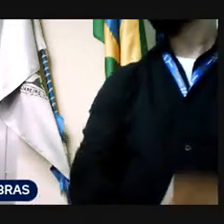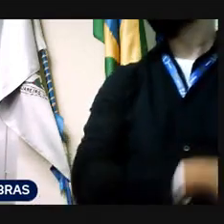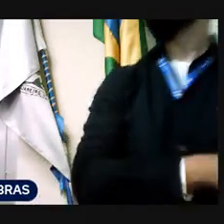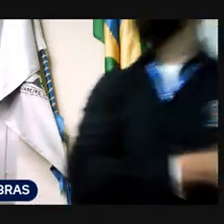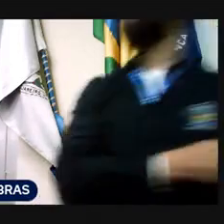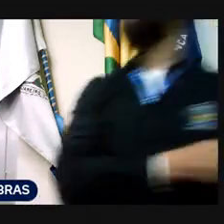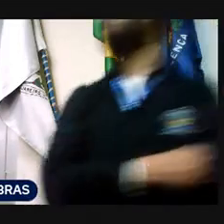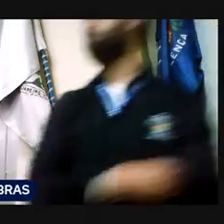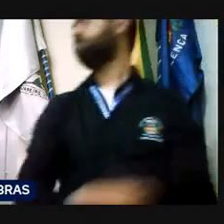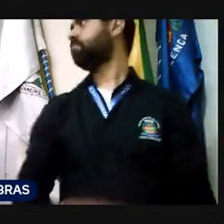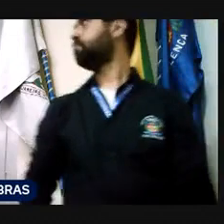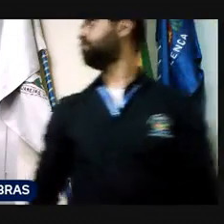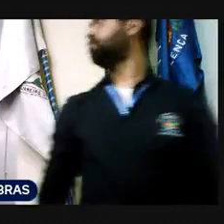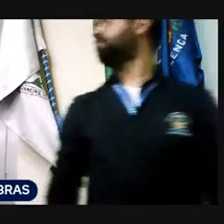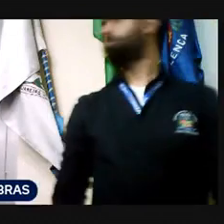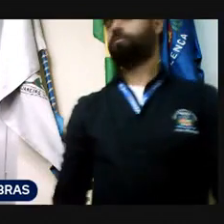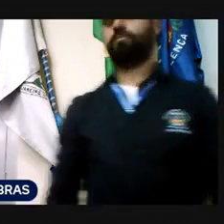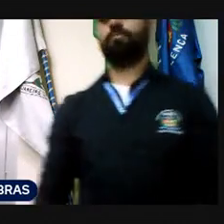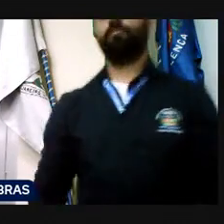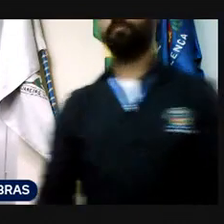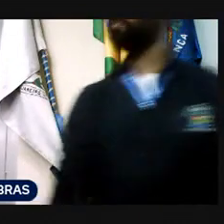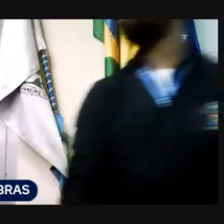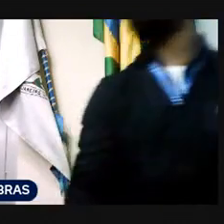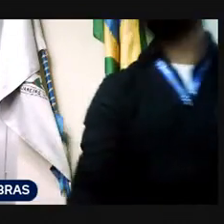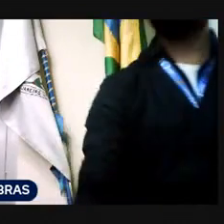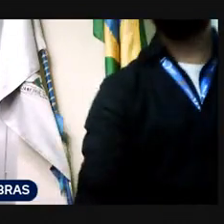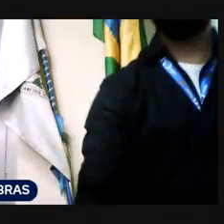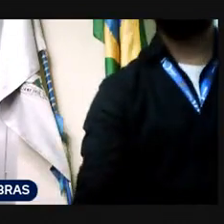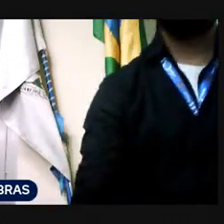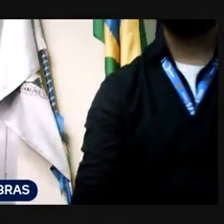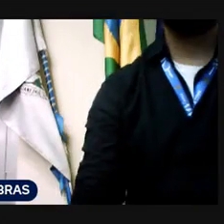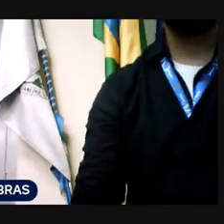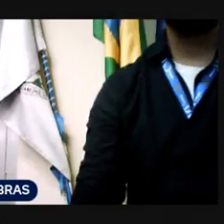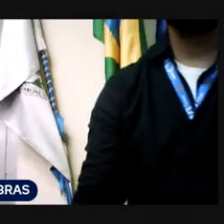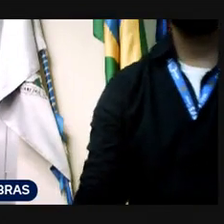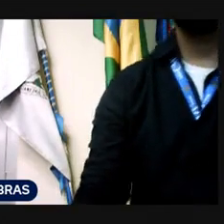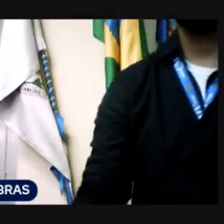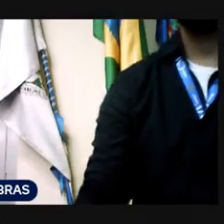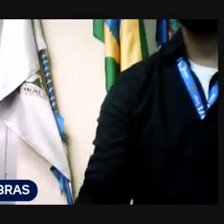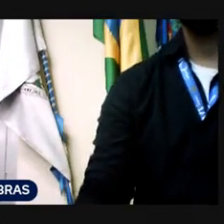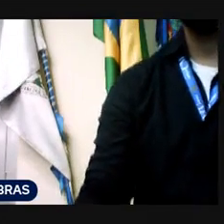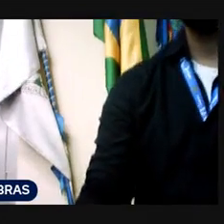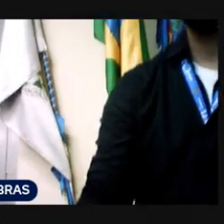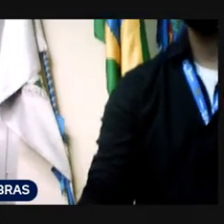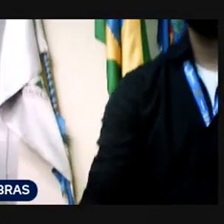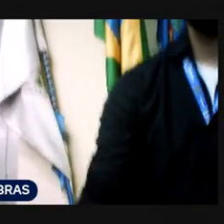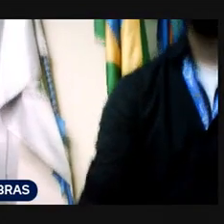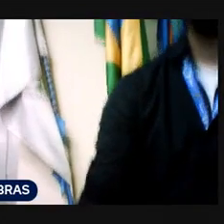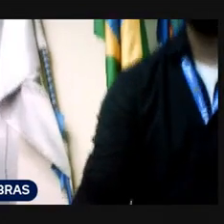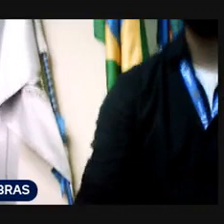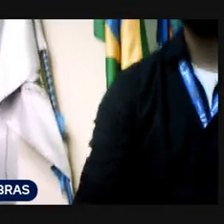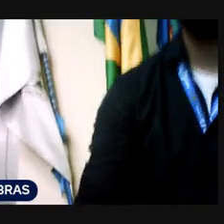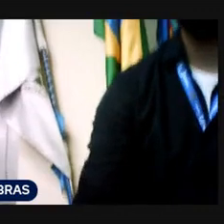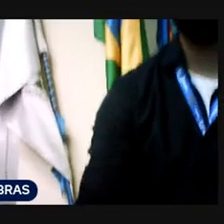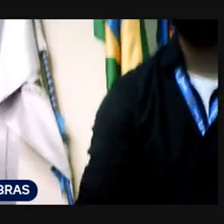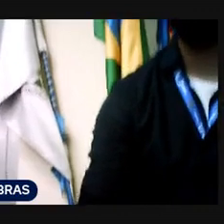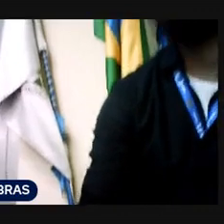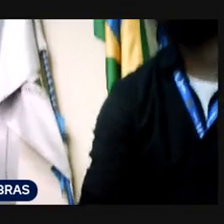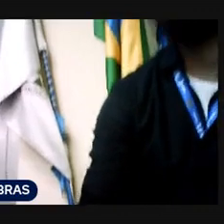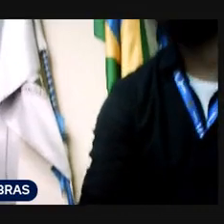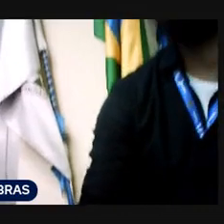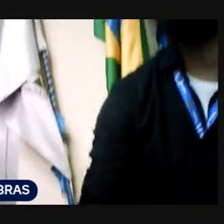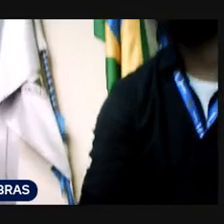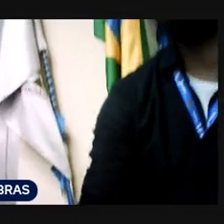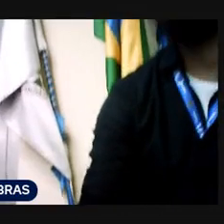de conservatório. Espero eu que seja uma conquista para todos nós. Está localizado no mercado Princesa